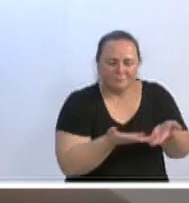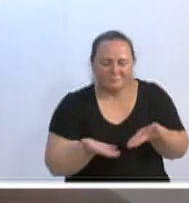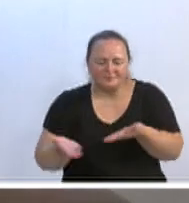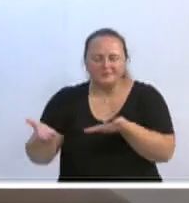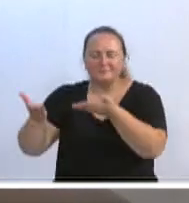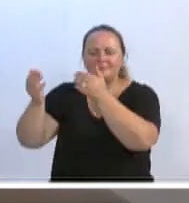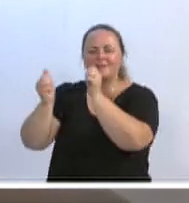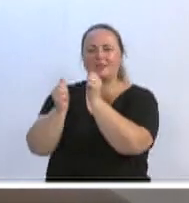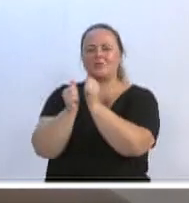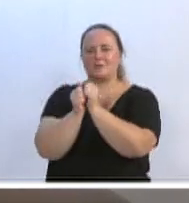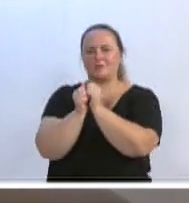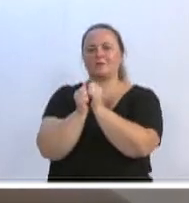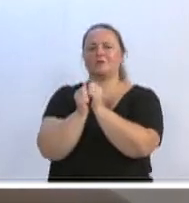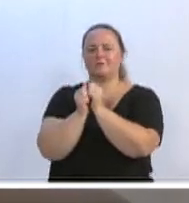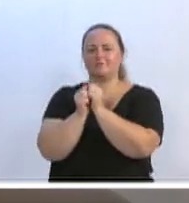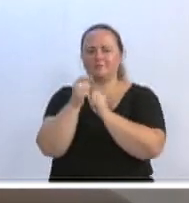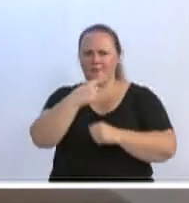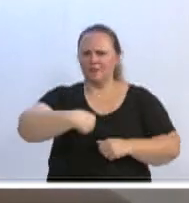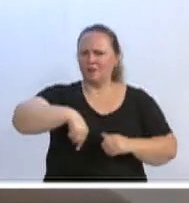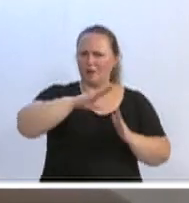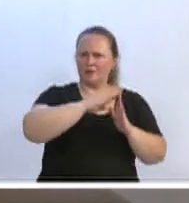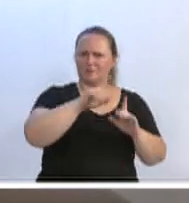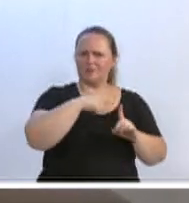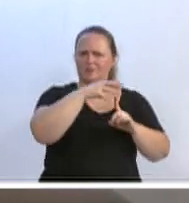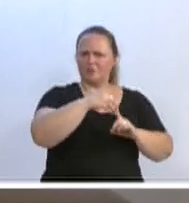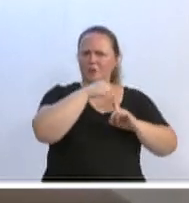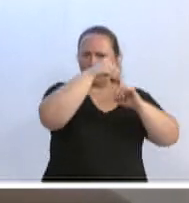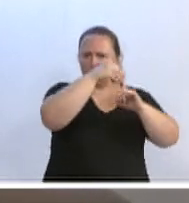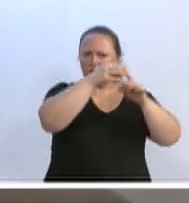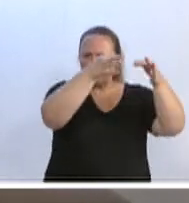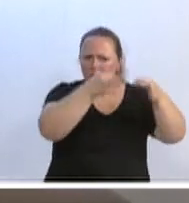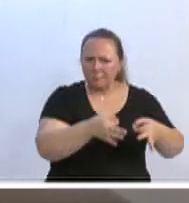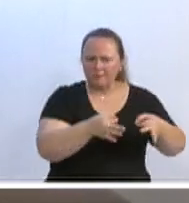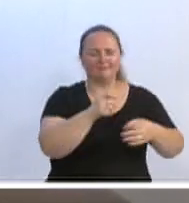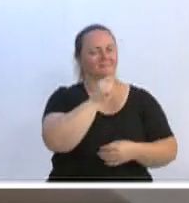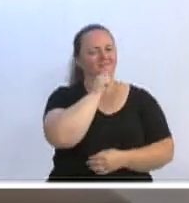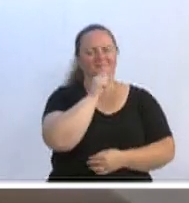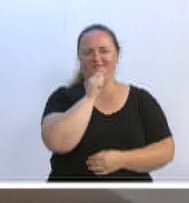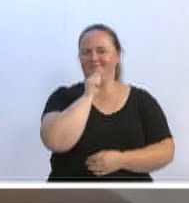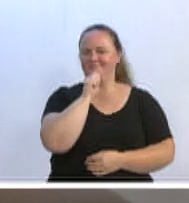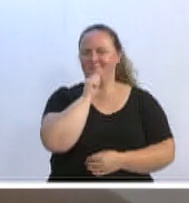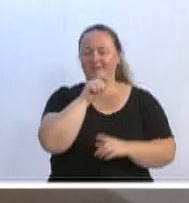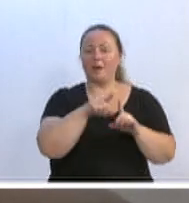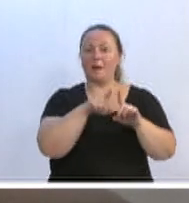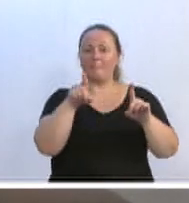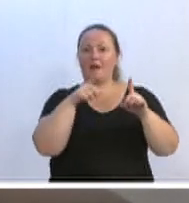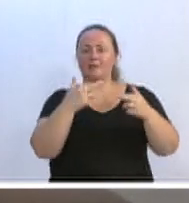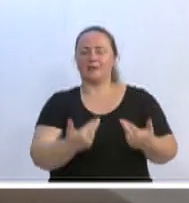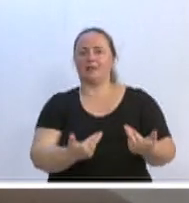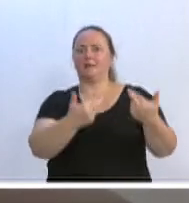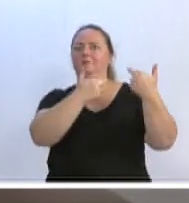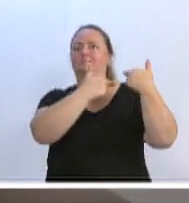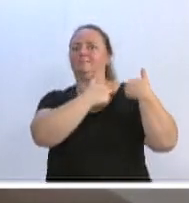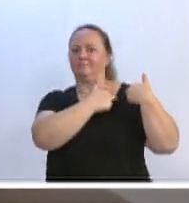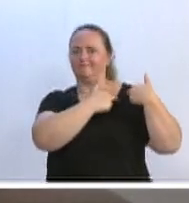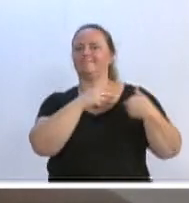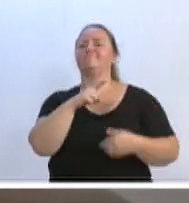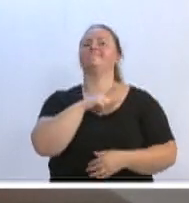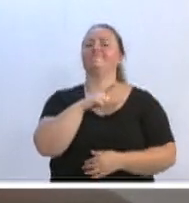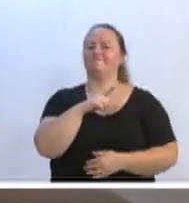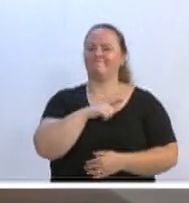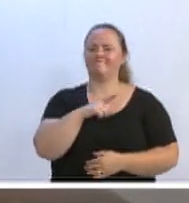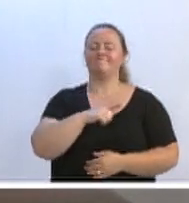a única igreja que será arrebatada, com certeza, mas nós temos uma responsabilidade de